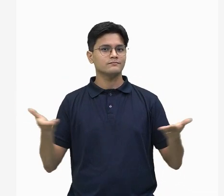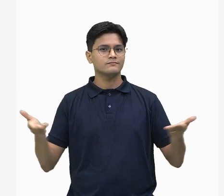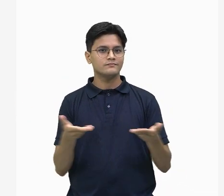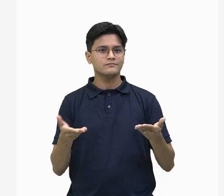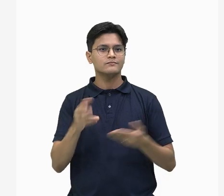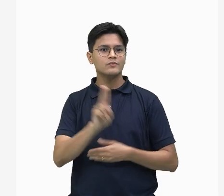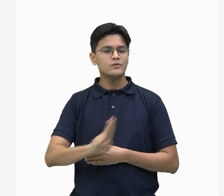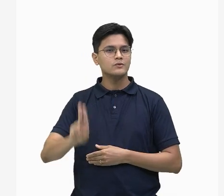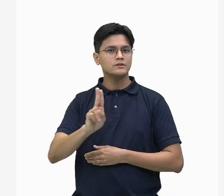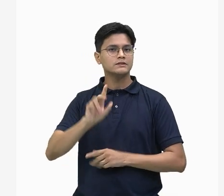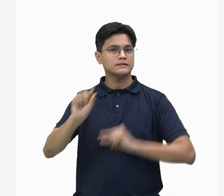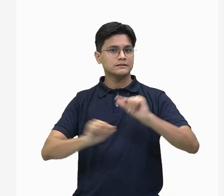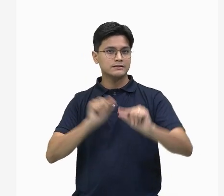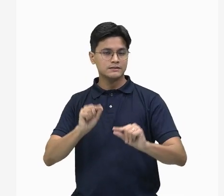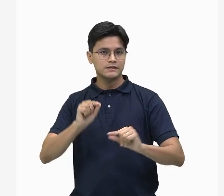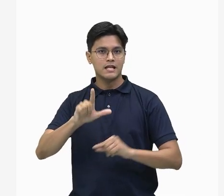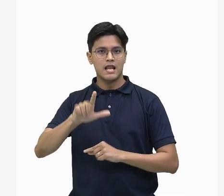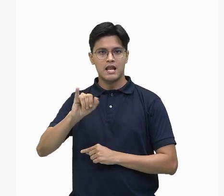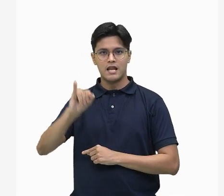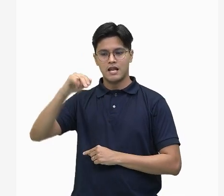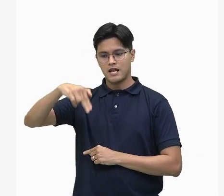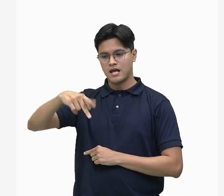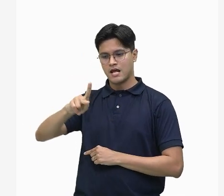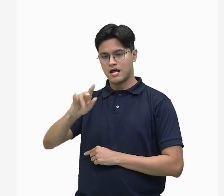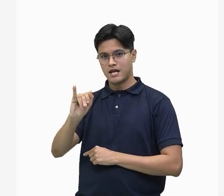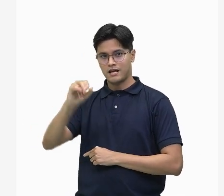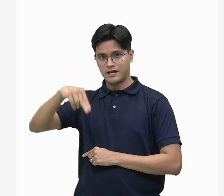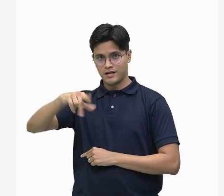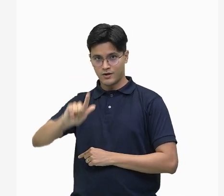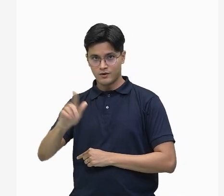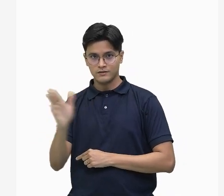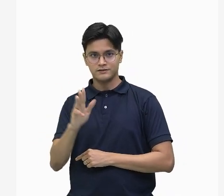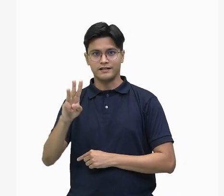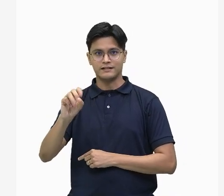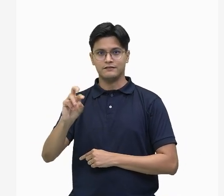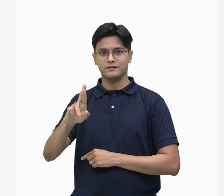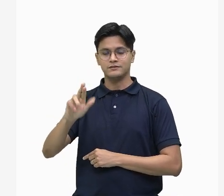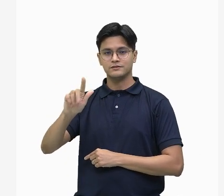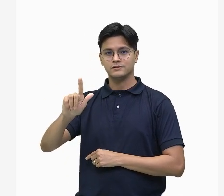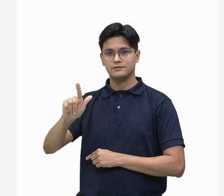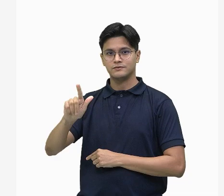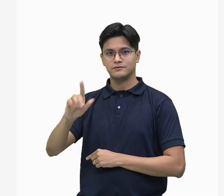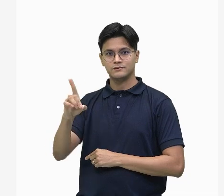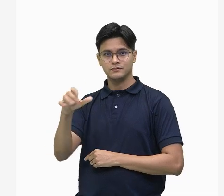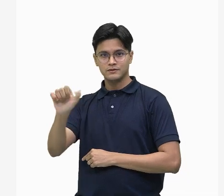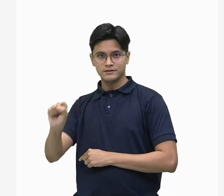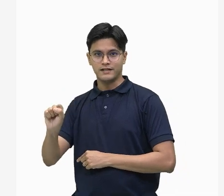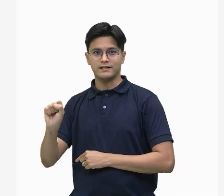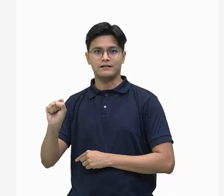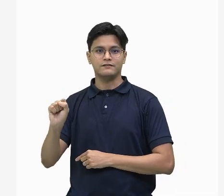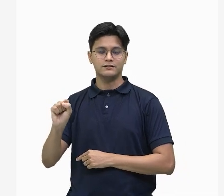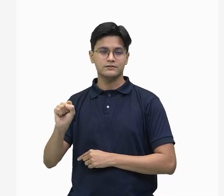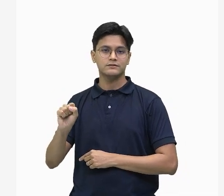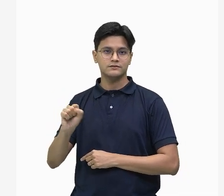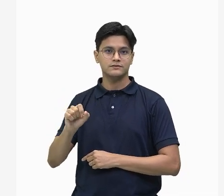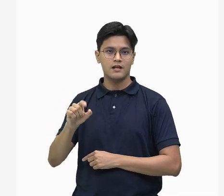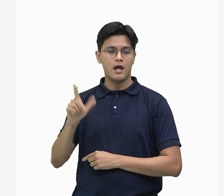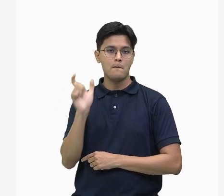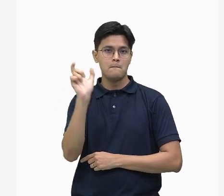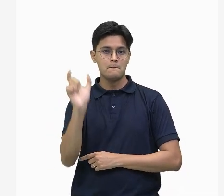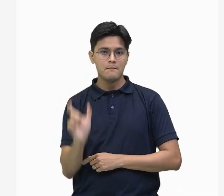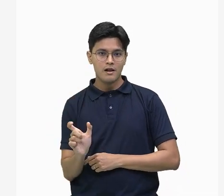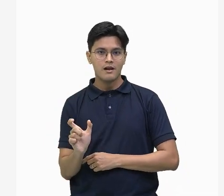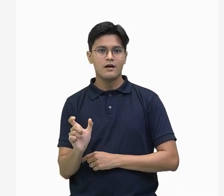já comentei, para conectar. Elas são palavras, que conectam duas palavras, frases, orações, dentro de uma sentença, dentro